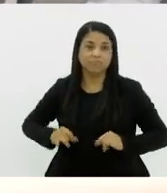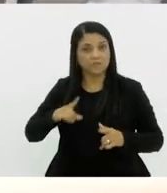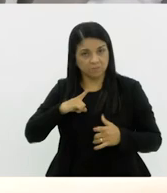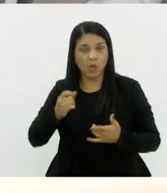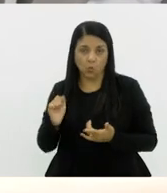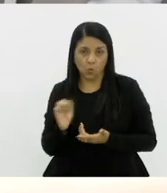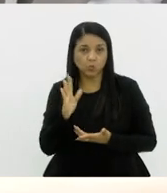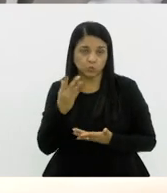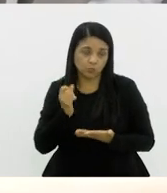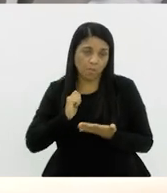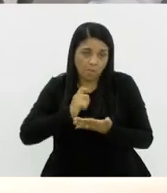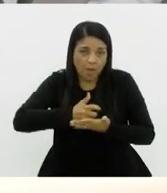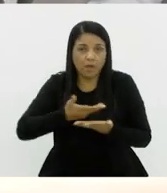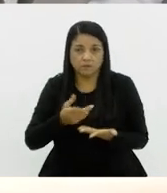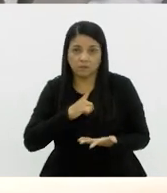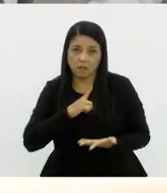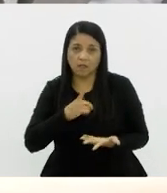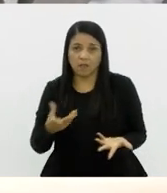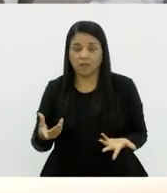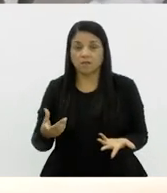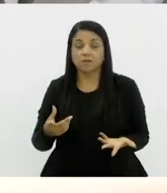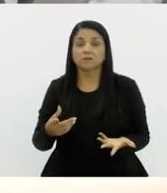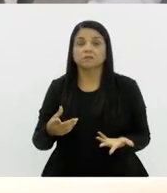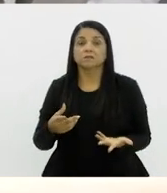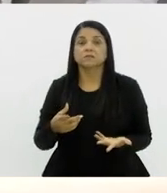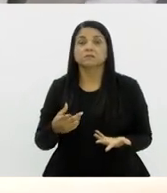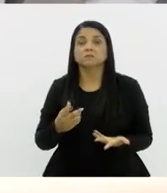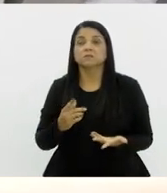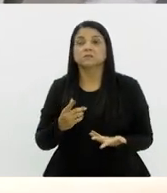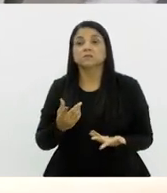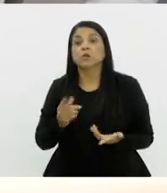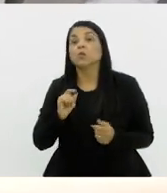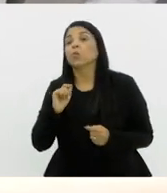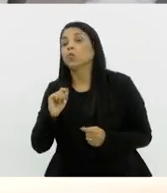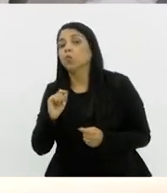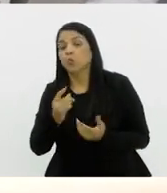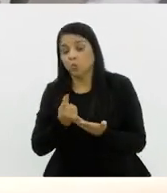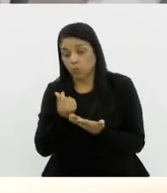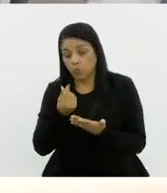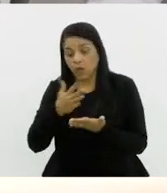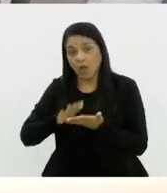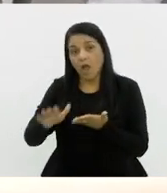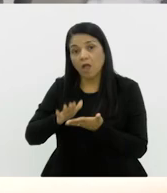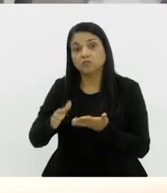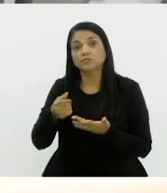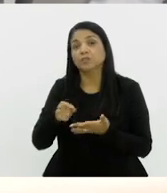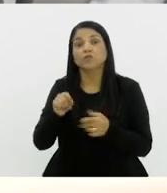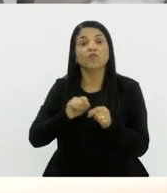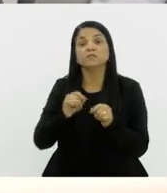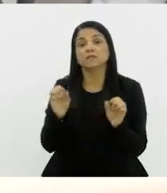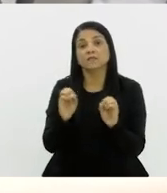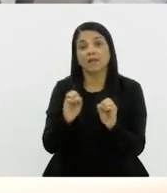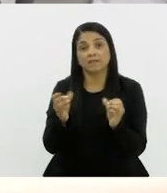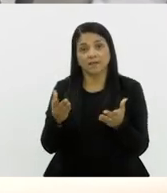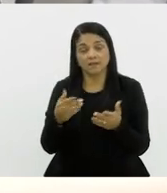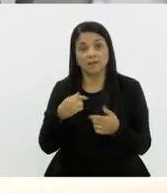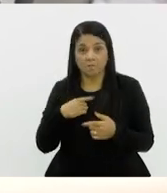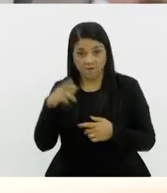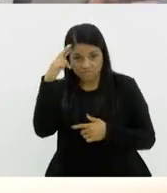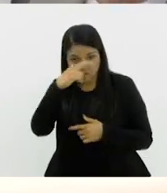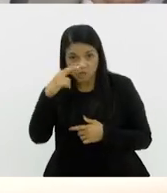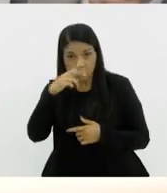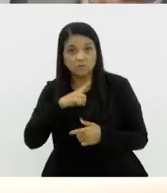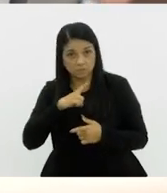mas... E qual é o custo de não fazer isso? Também sempre tem essa pergunta. Para fiscalizar tem um custo,